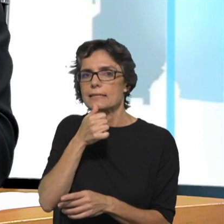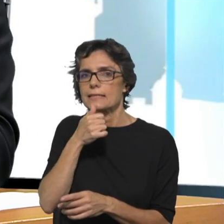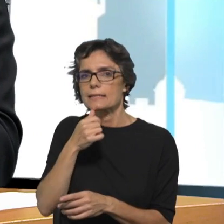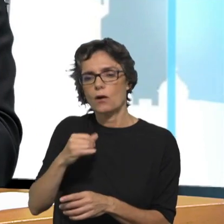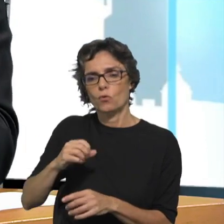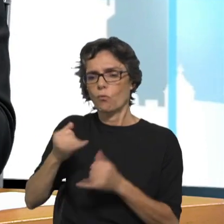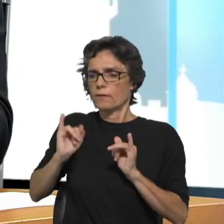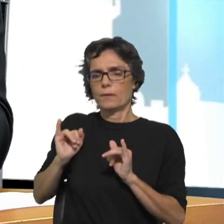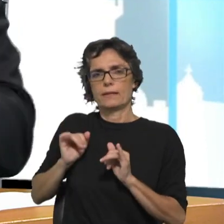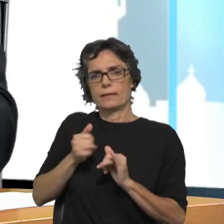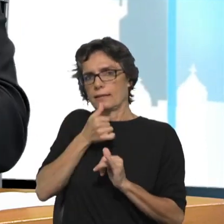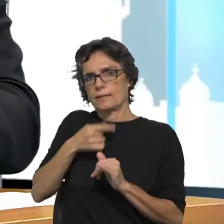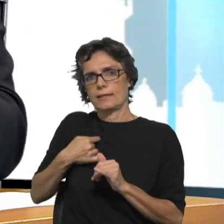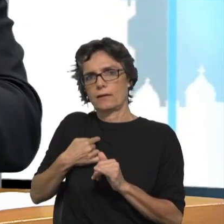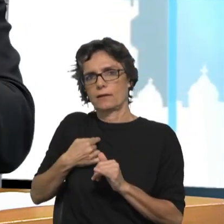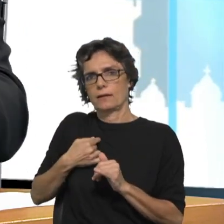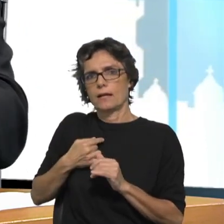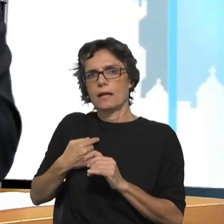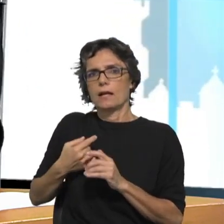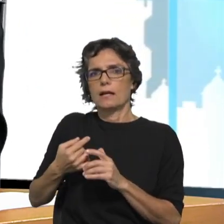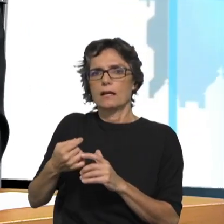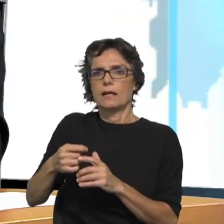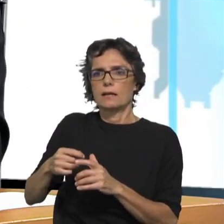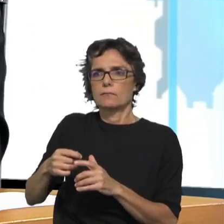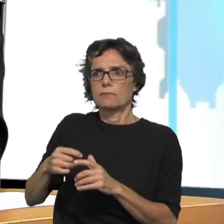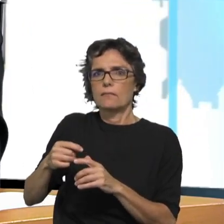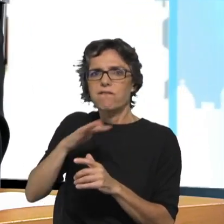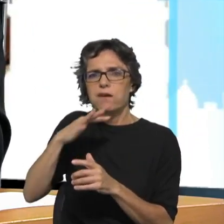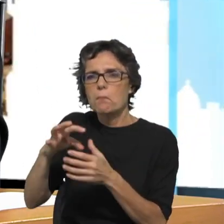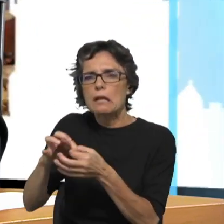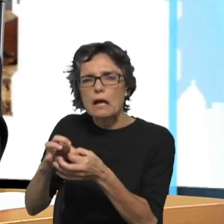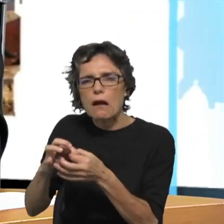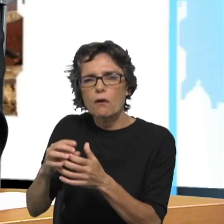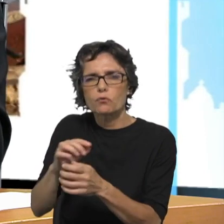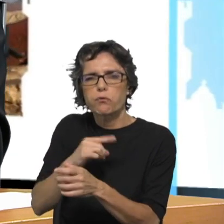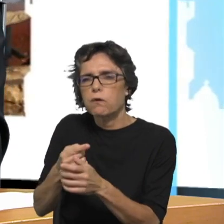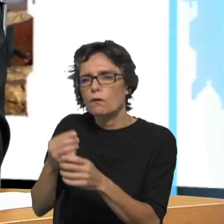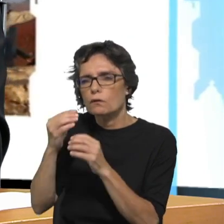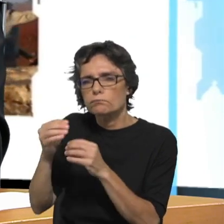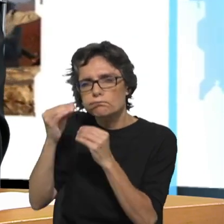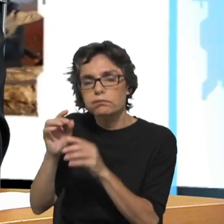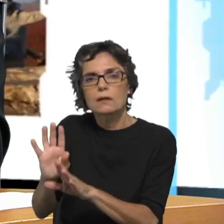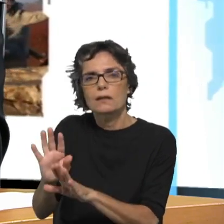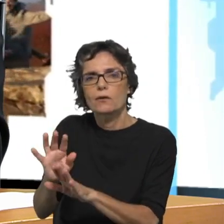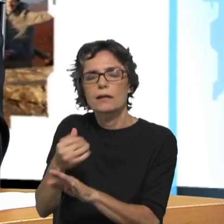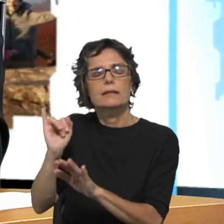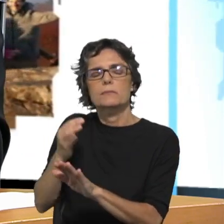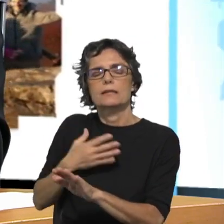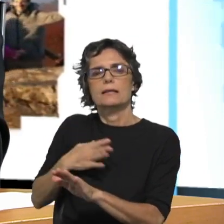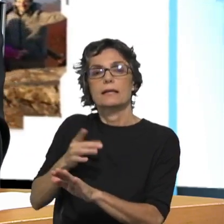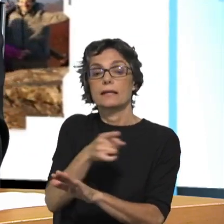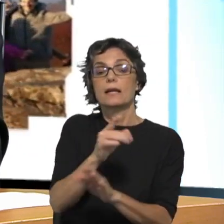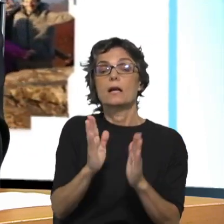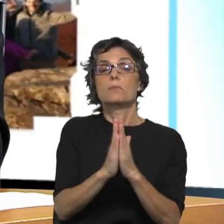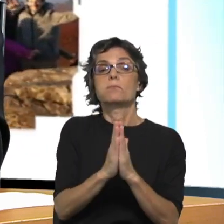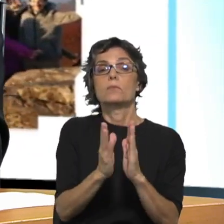sociedade. E, portanto, um certo individualismo, que não tem nada de mal, mas nos jovens que se dizem crentes, o valor aí é